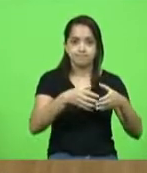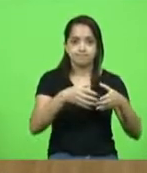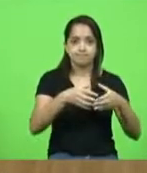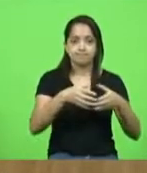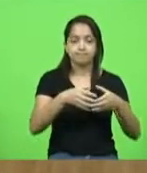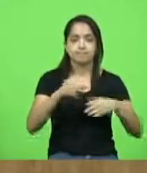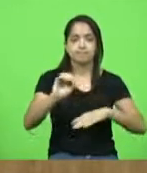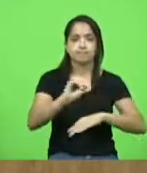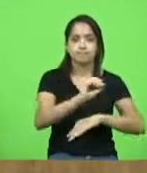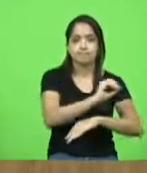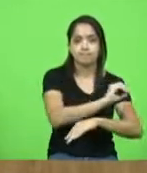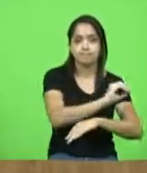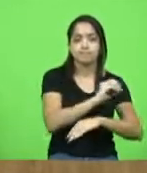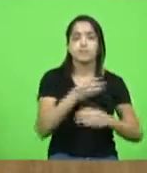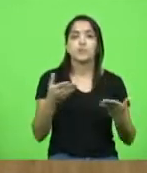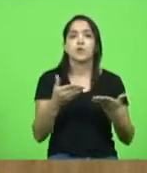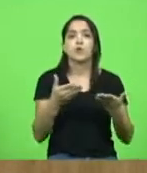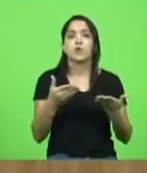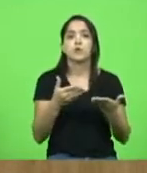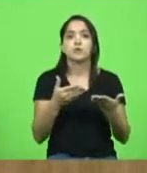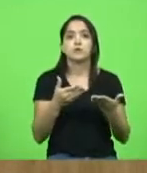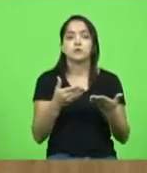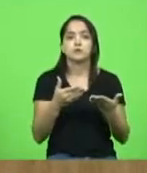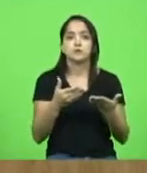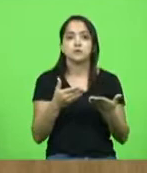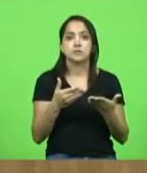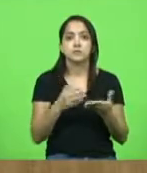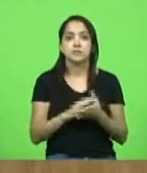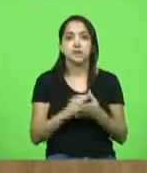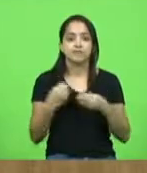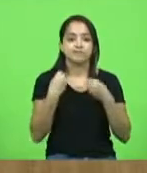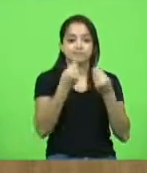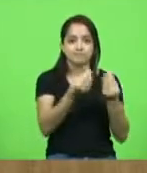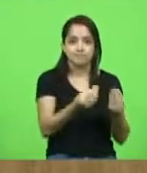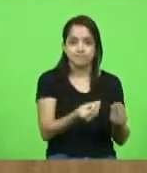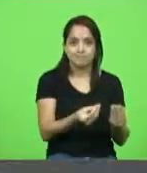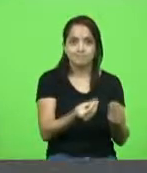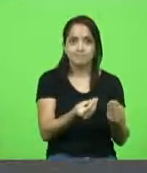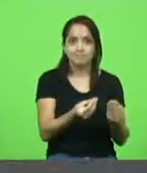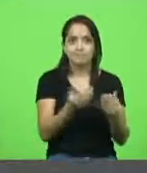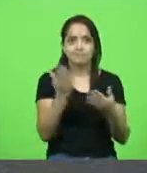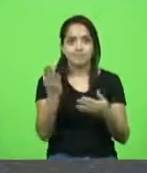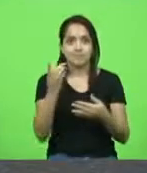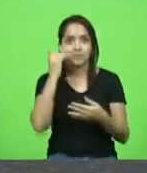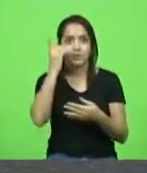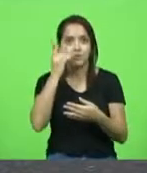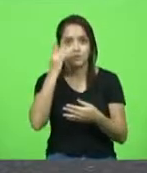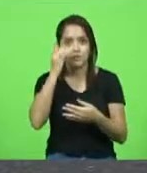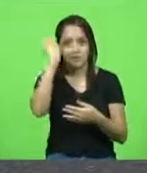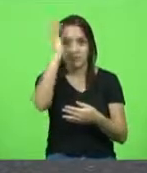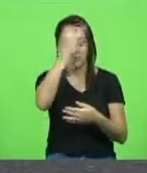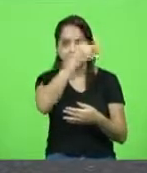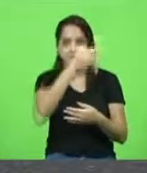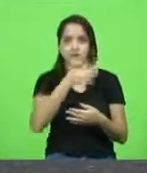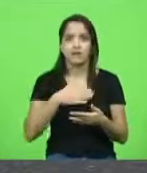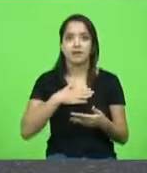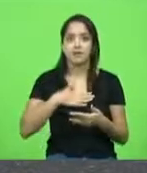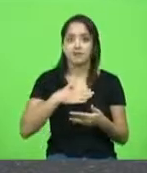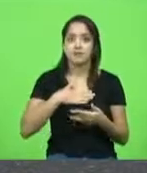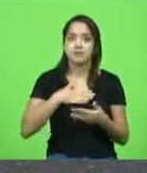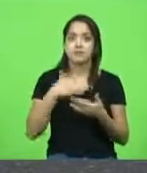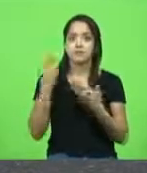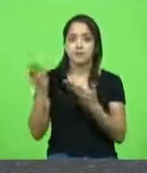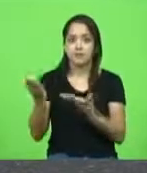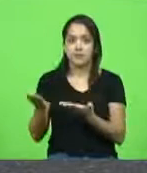Maurício que entregou hoje de manhã a função para o deputado Fabiano e desejar o deputado Fabiano